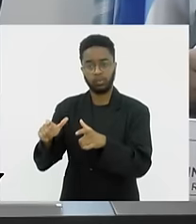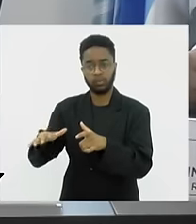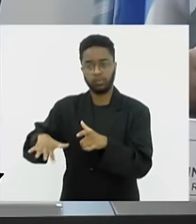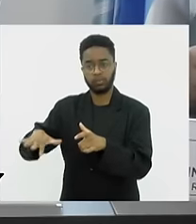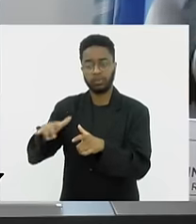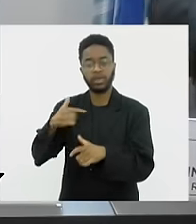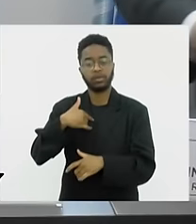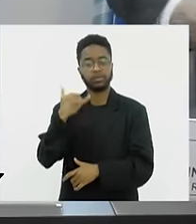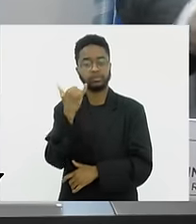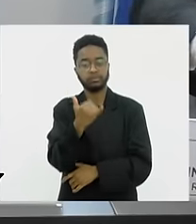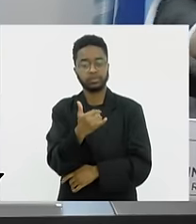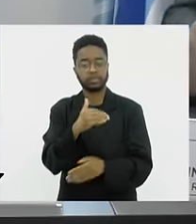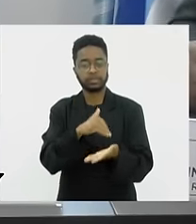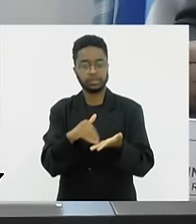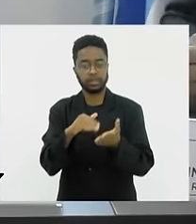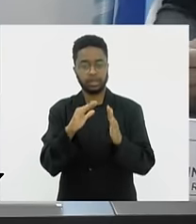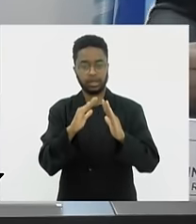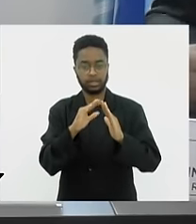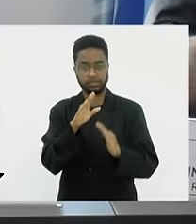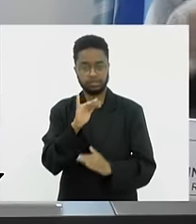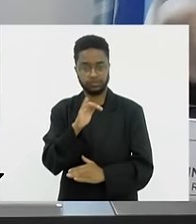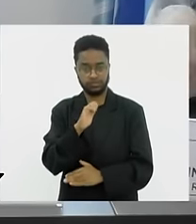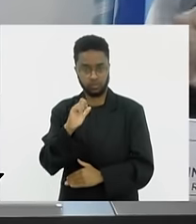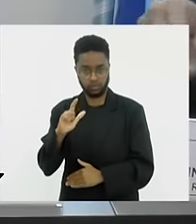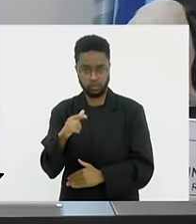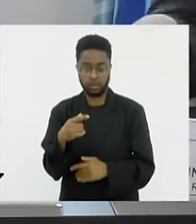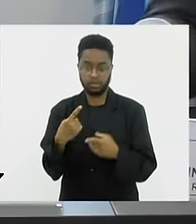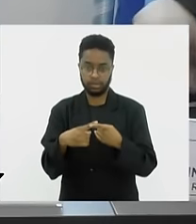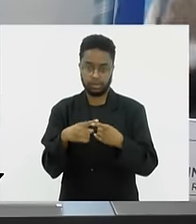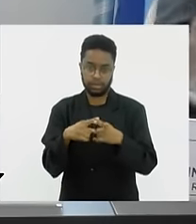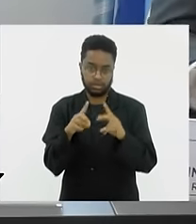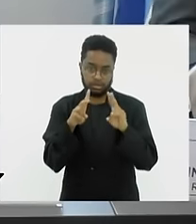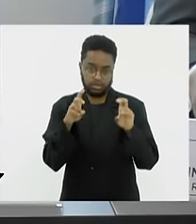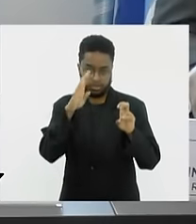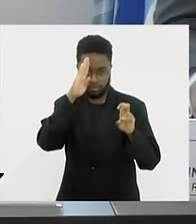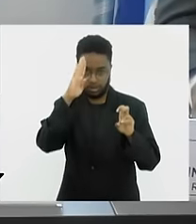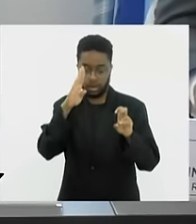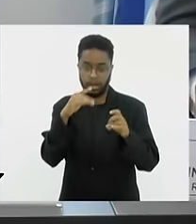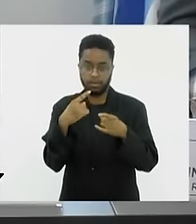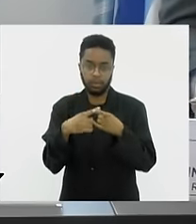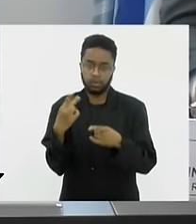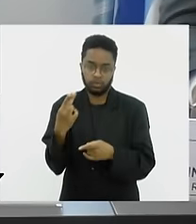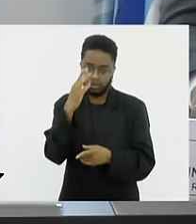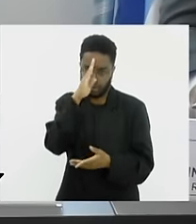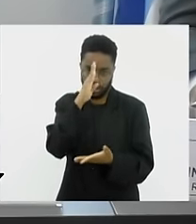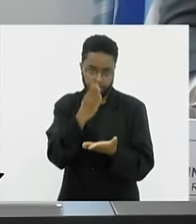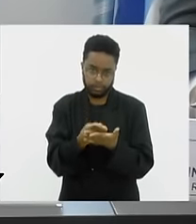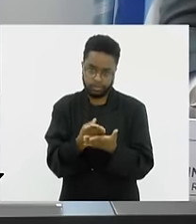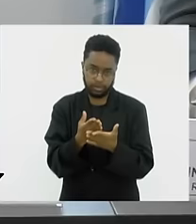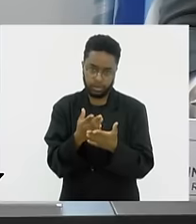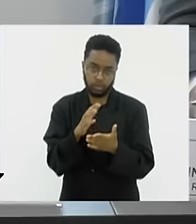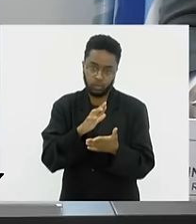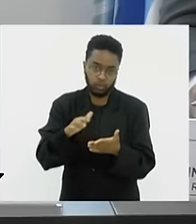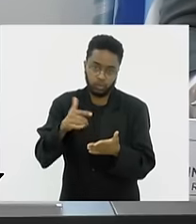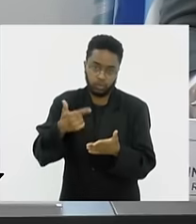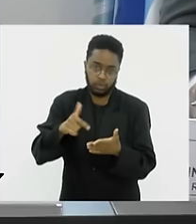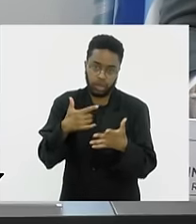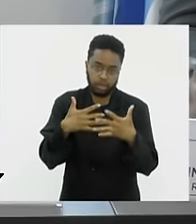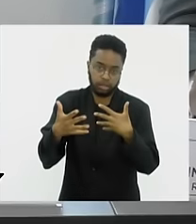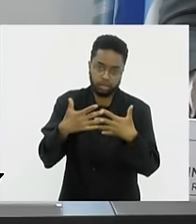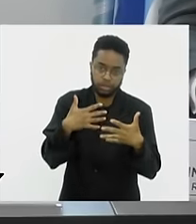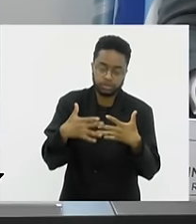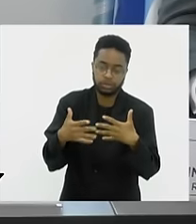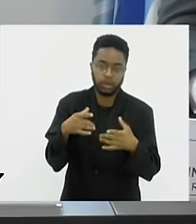Casa Civil. Esse é o cerne da questão. Não é crível, não é transparente,